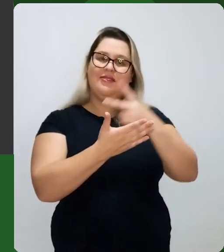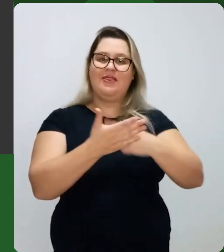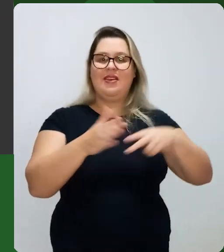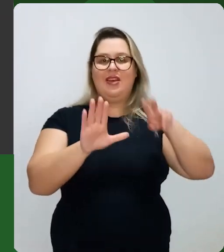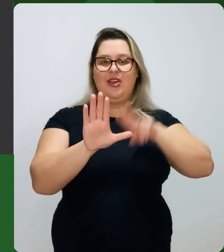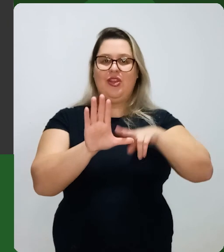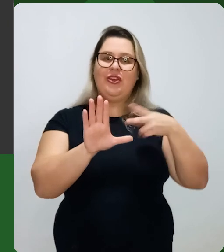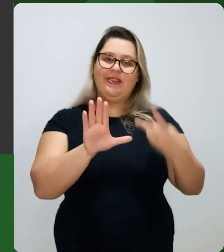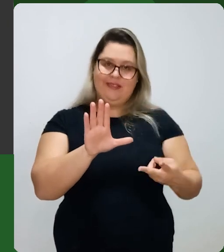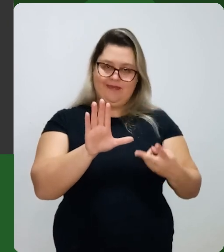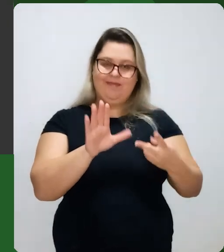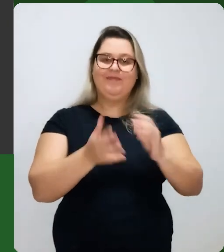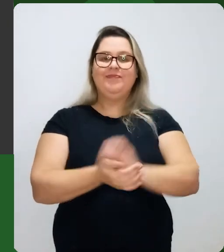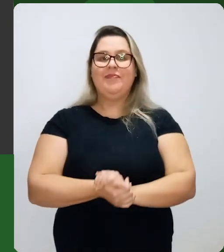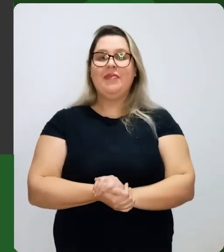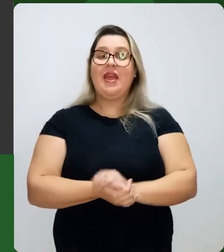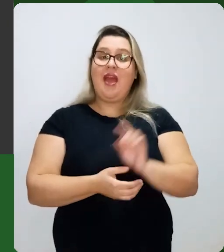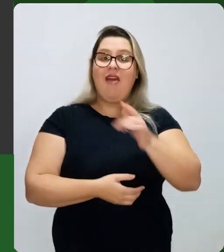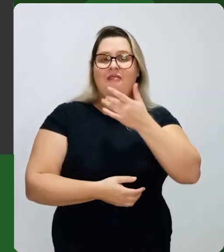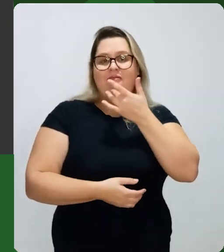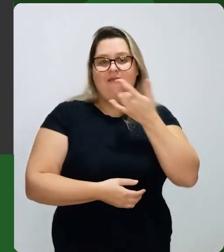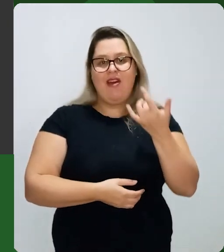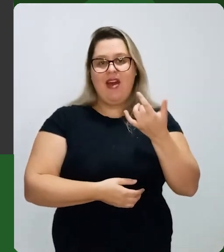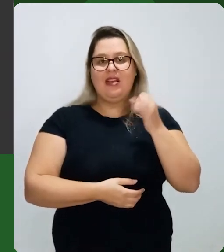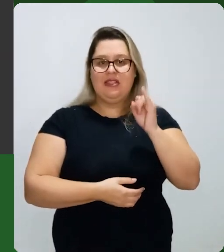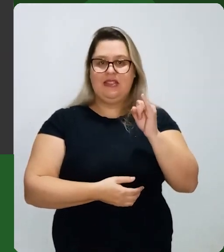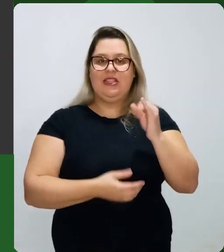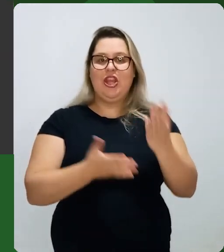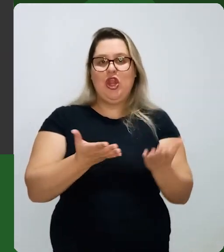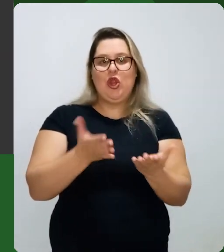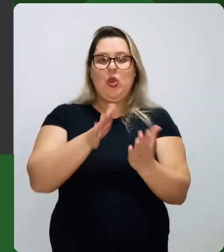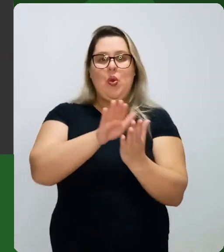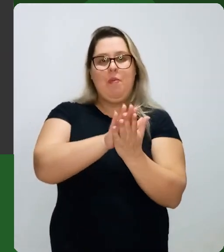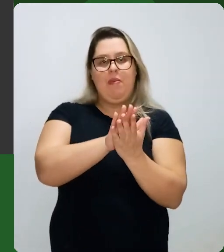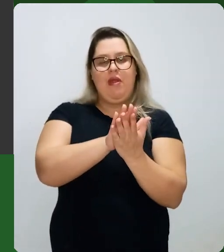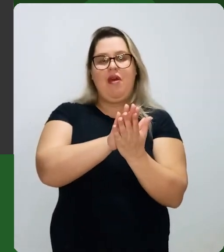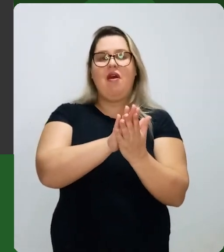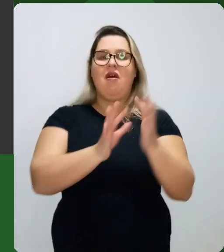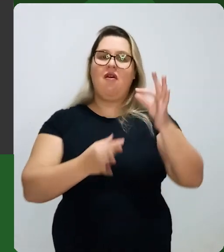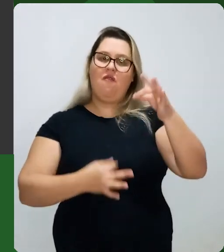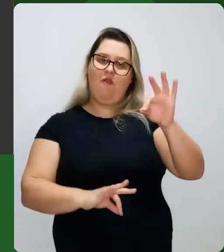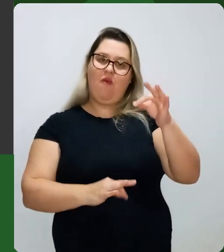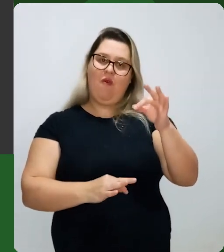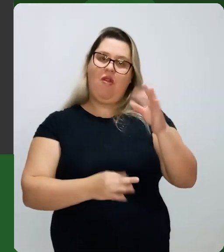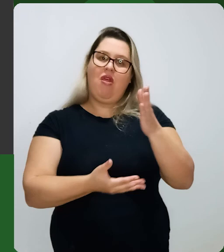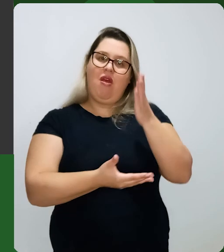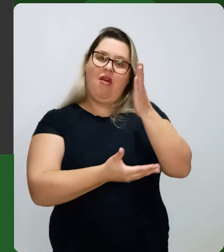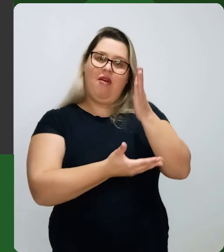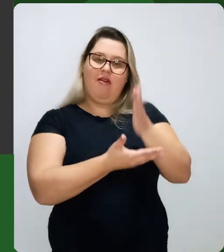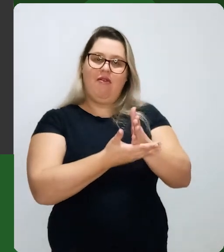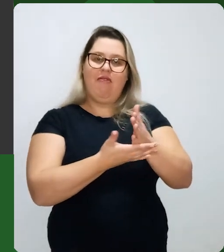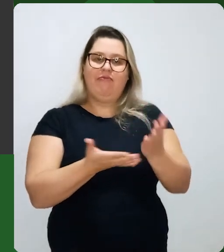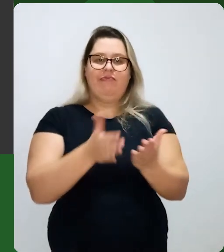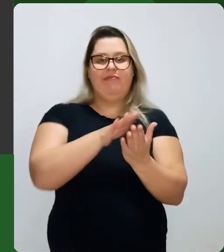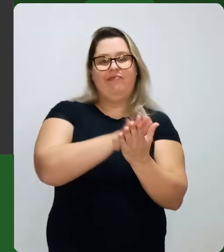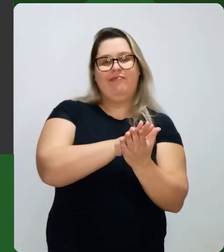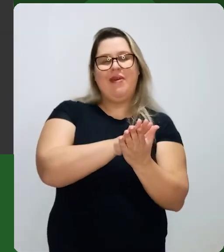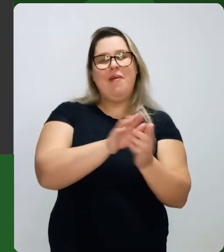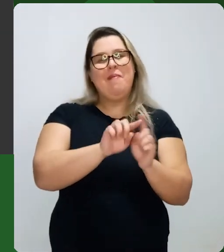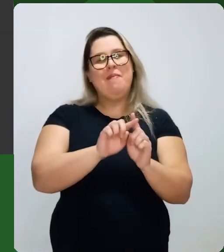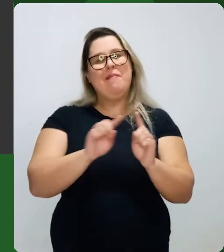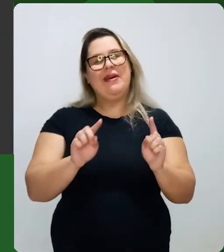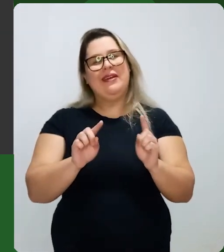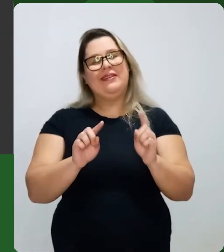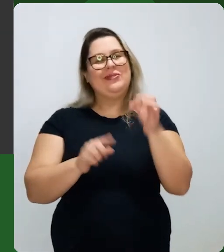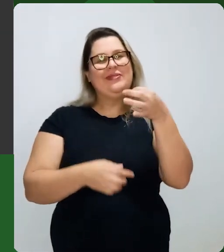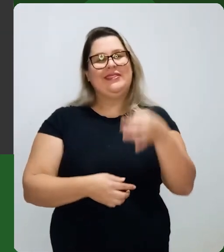dar base pra construção desse croquis aqui no meio. Embora seja um tanto mais fácil se a gente dobrasse essa página e deixasse